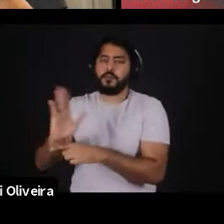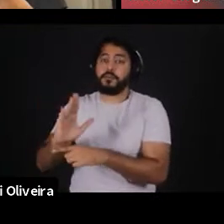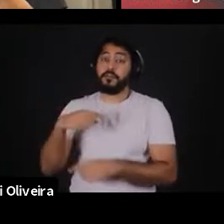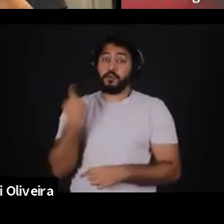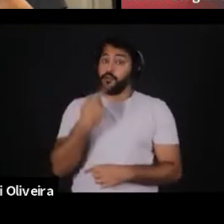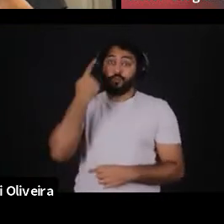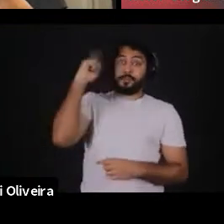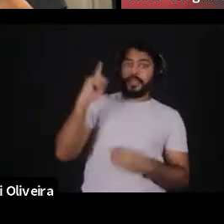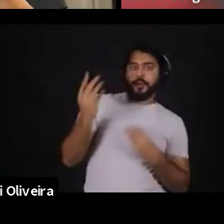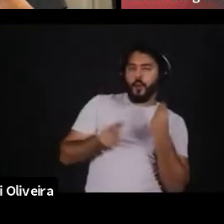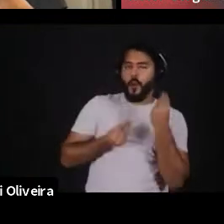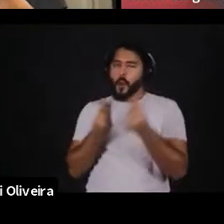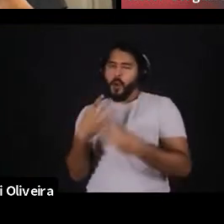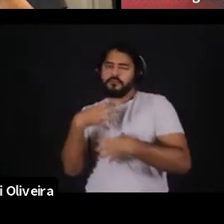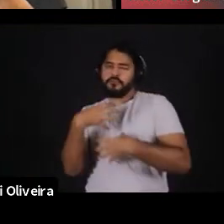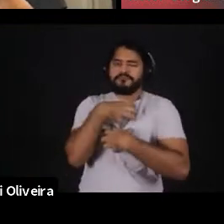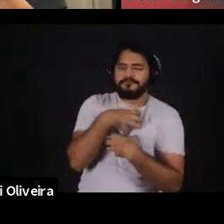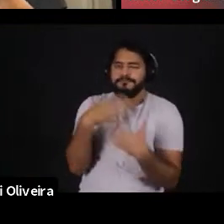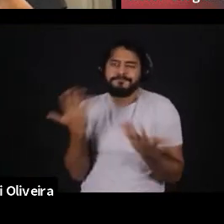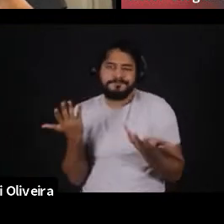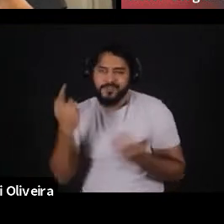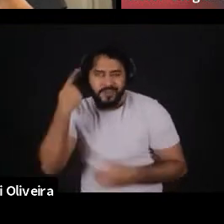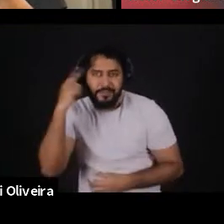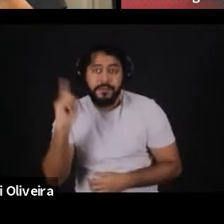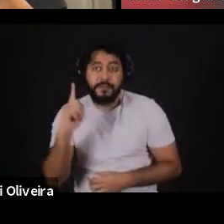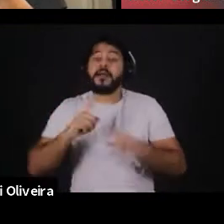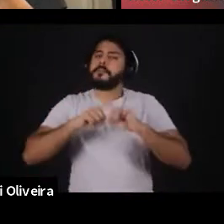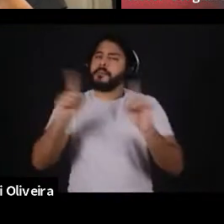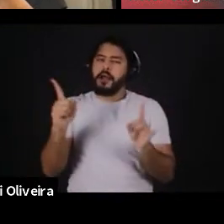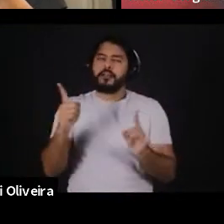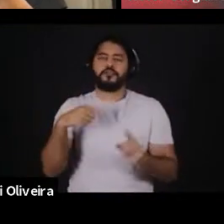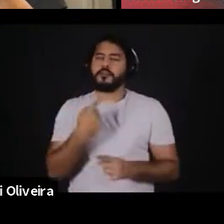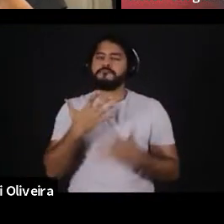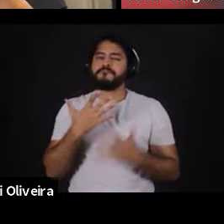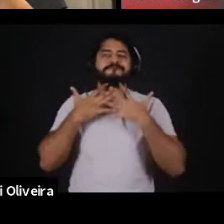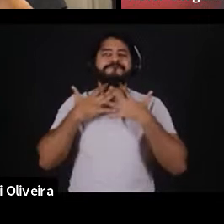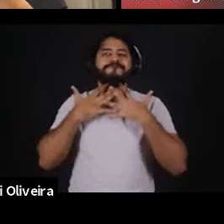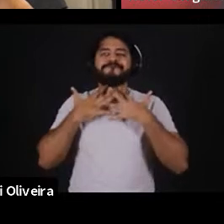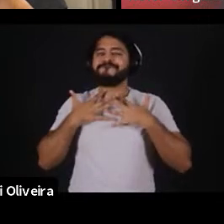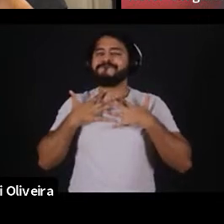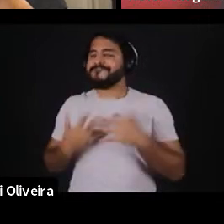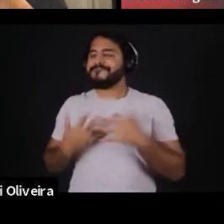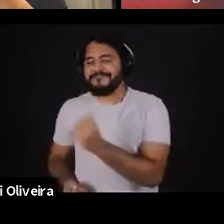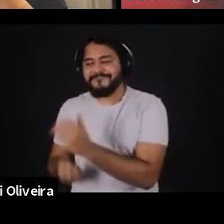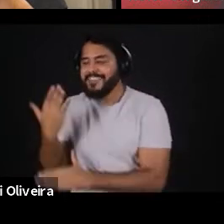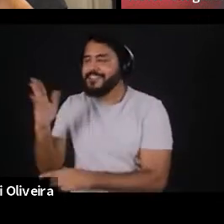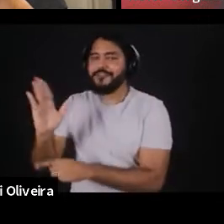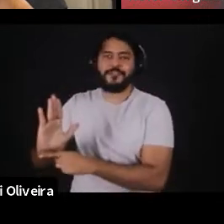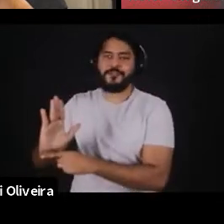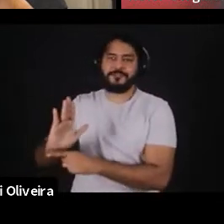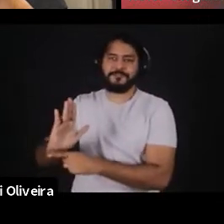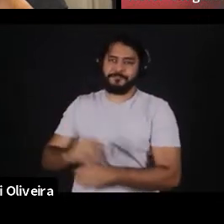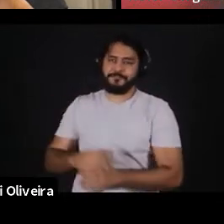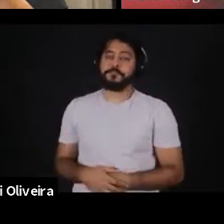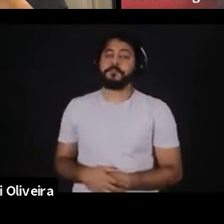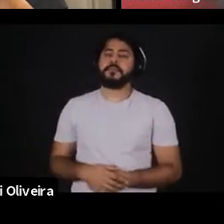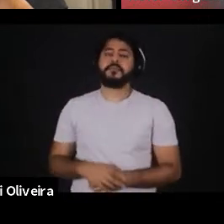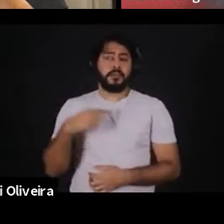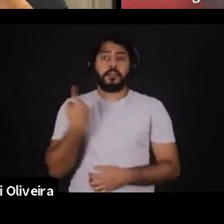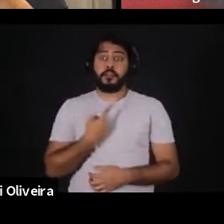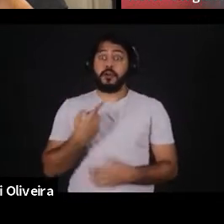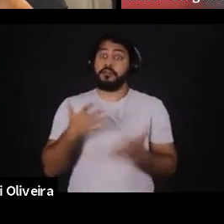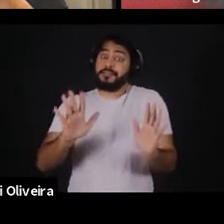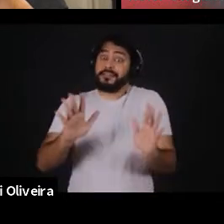seria, mas o desejo de fazer um filme foi de imediato correspondê-lo assim. E a gente tava muito ansiedade